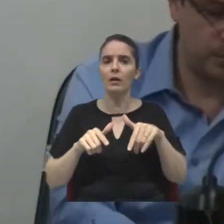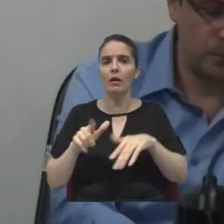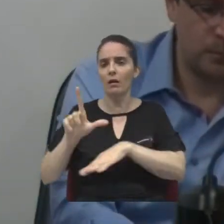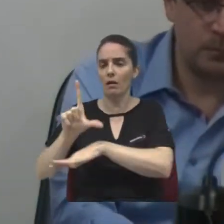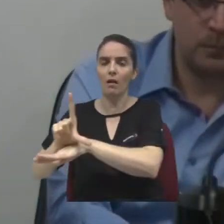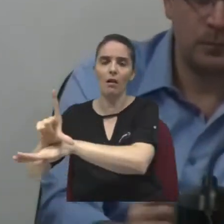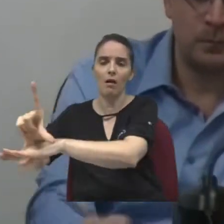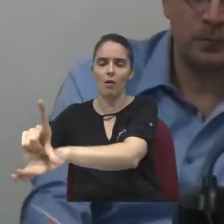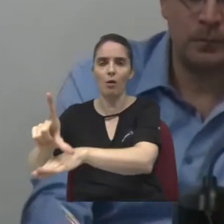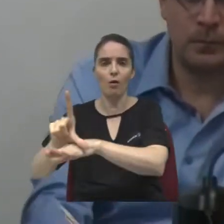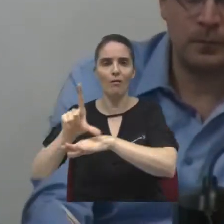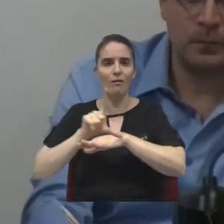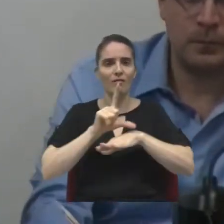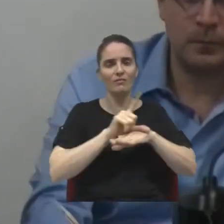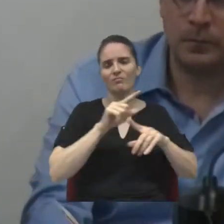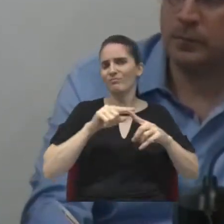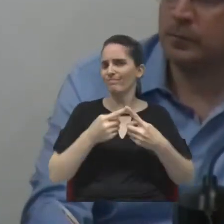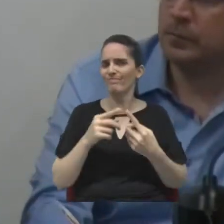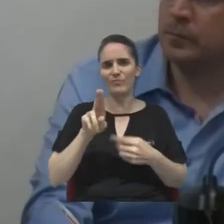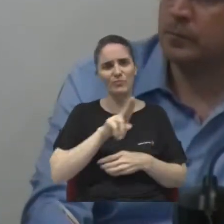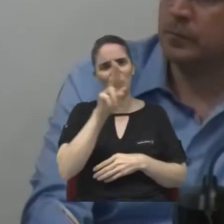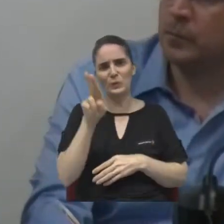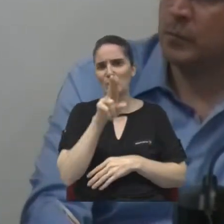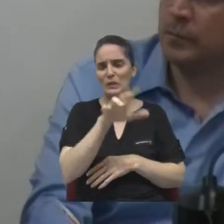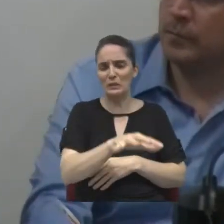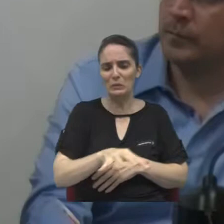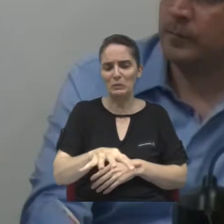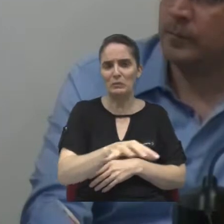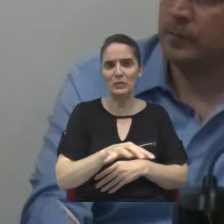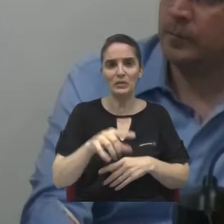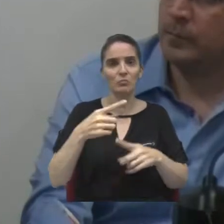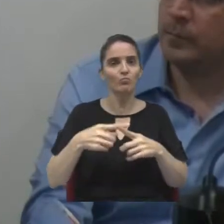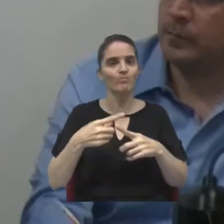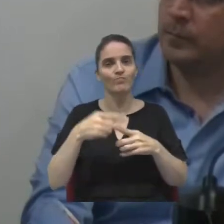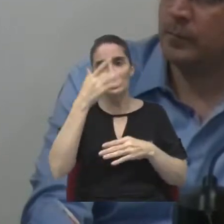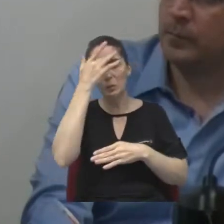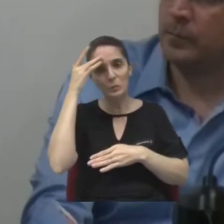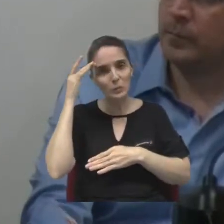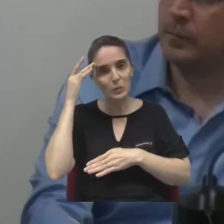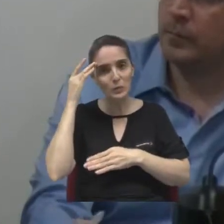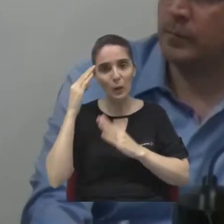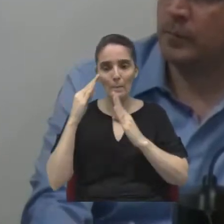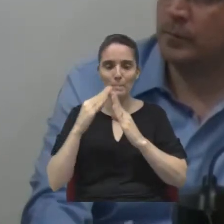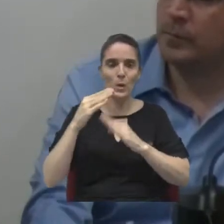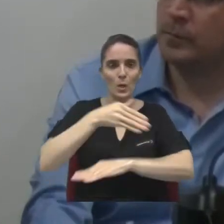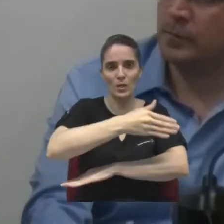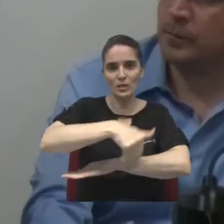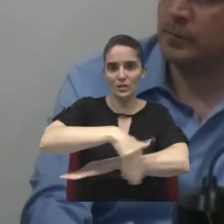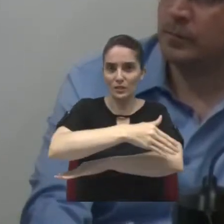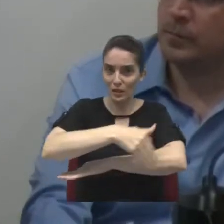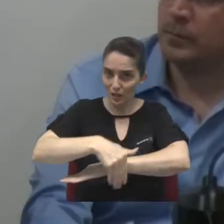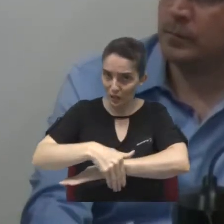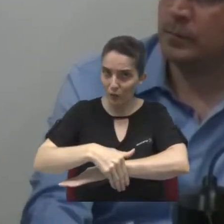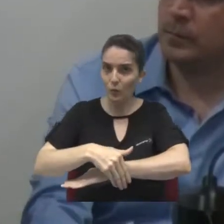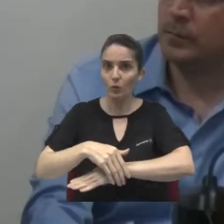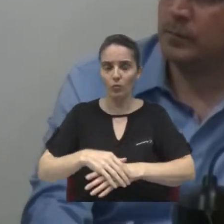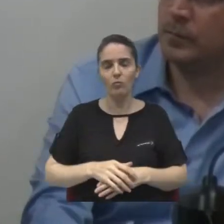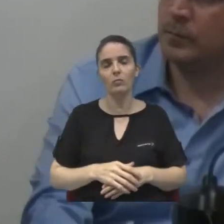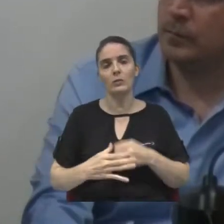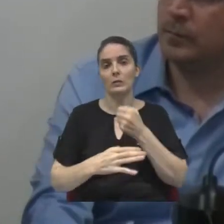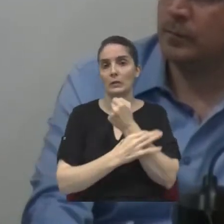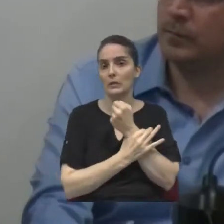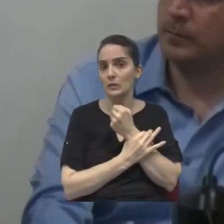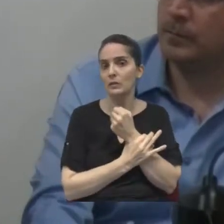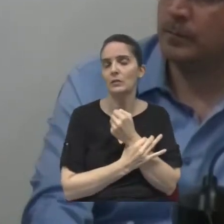comércio, não estão utilizando mais a praça, porque os moradores de ruas tomaram conta. O trabalho é bem feito da Secretaria de Segurança